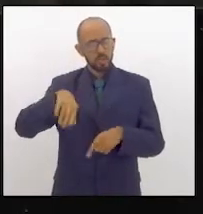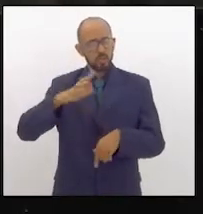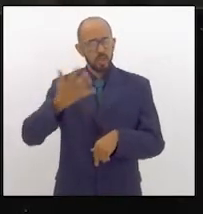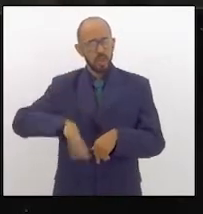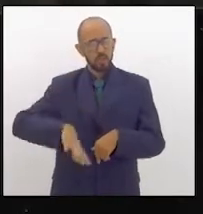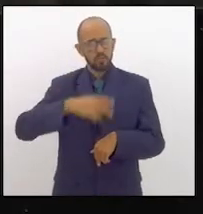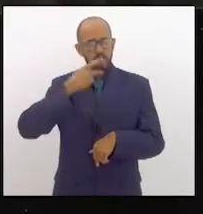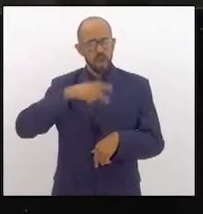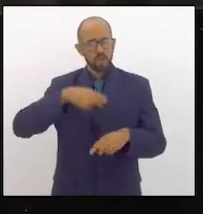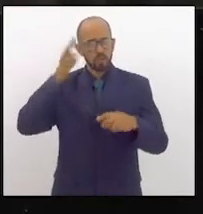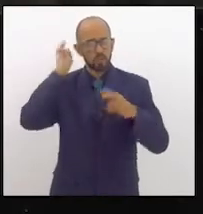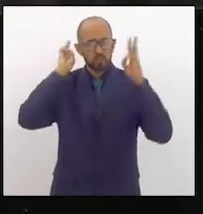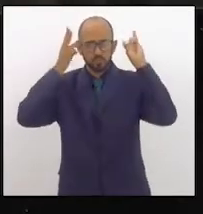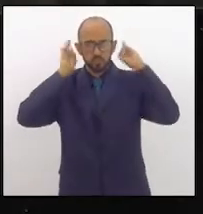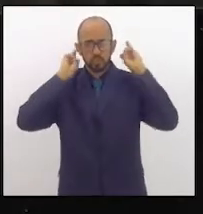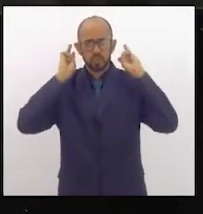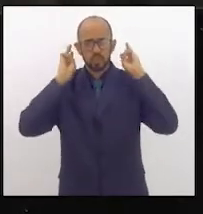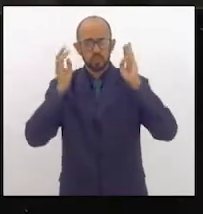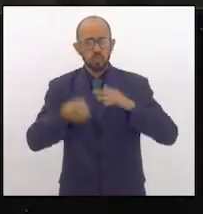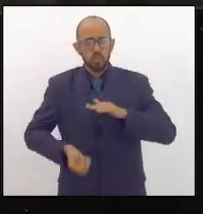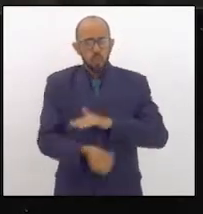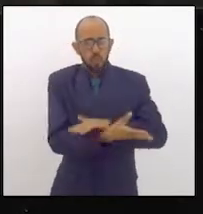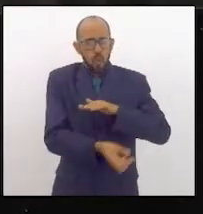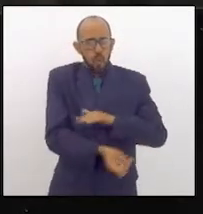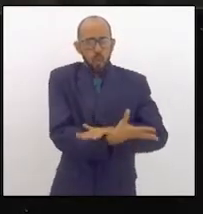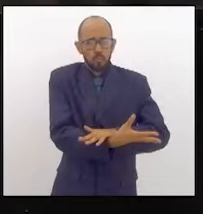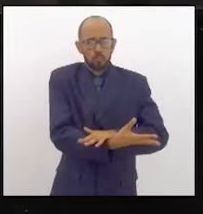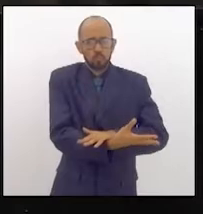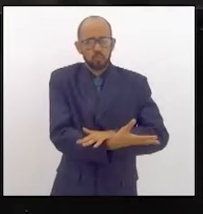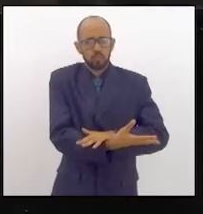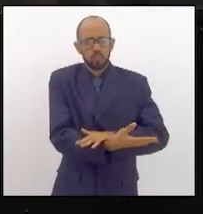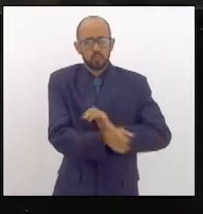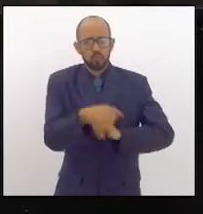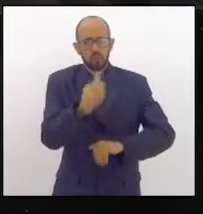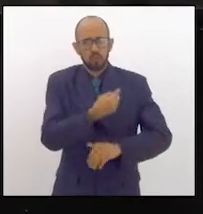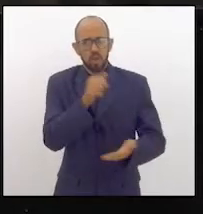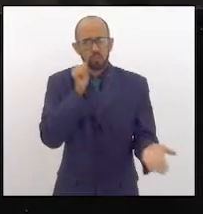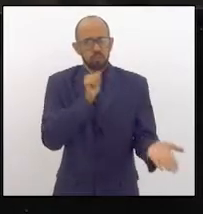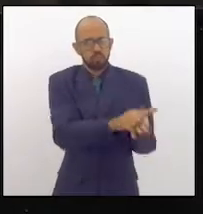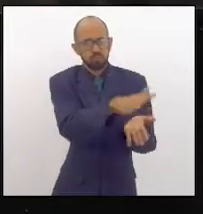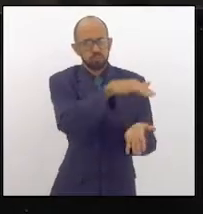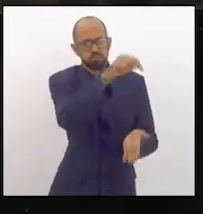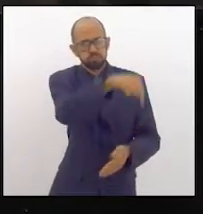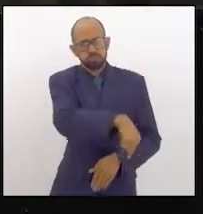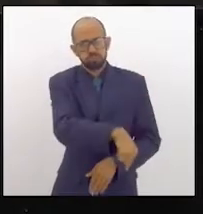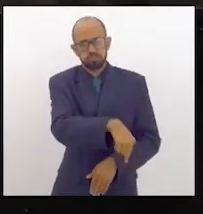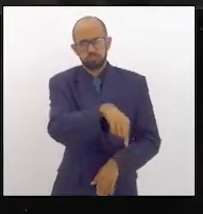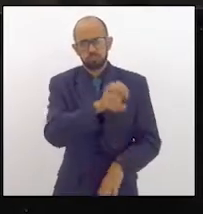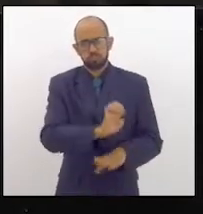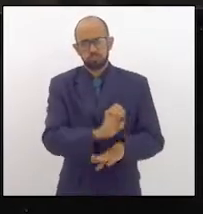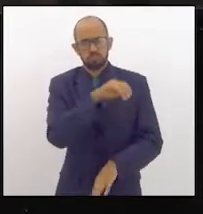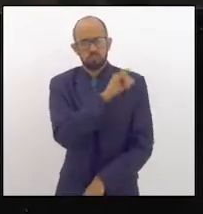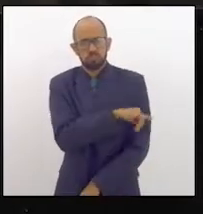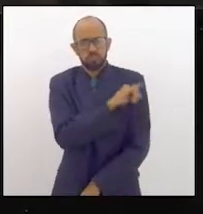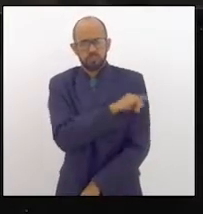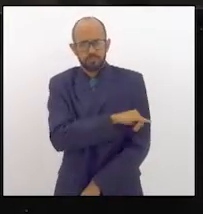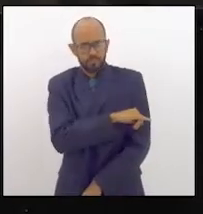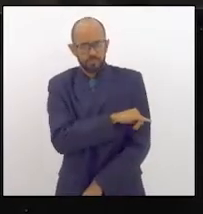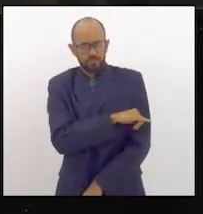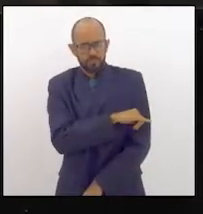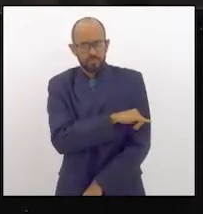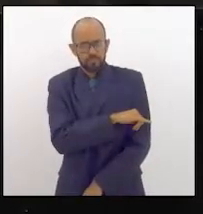vídeo seu com o governo corrupto com governo que nós botamos para fora desse estado